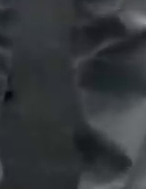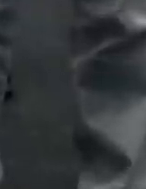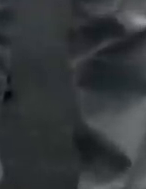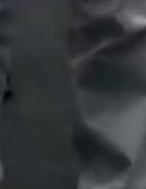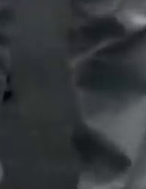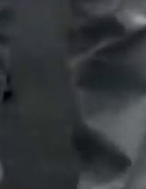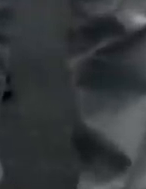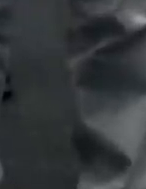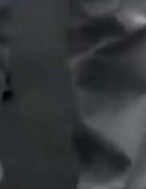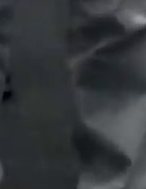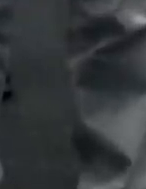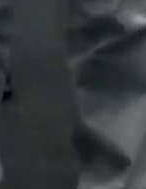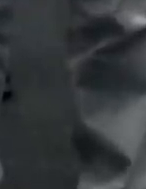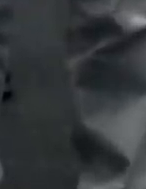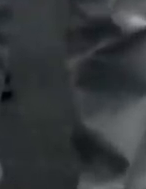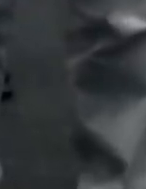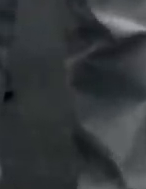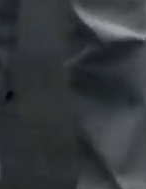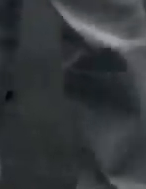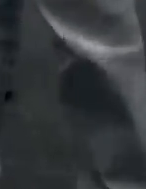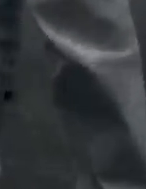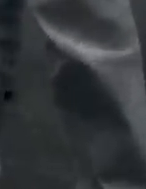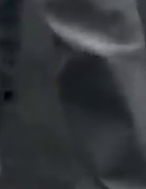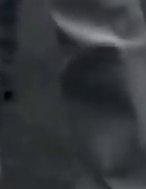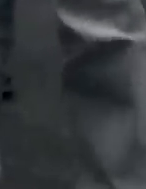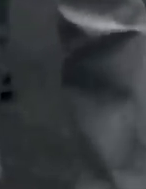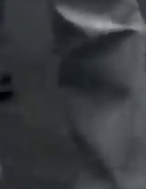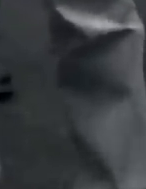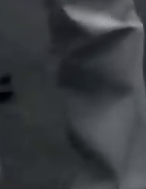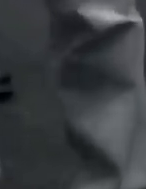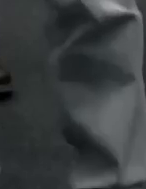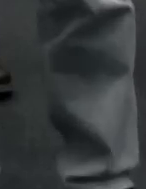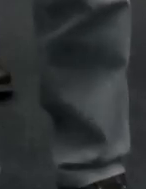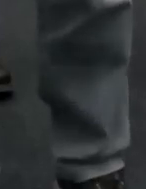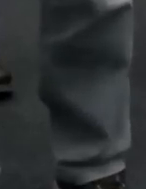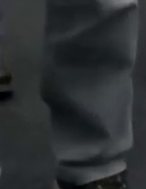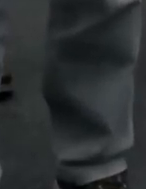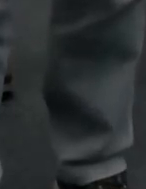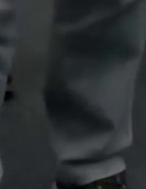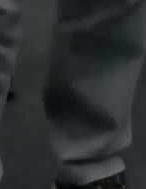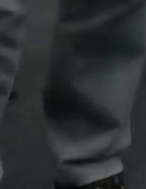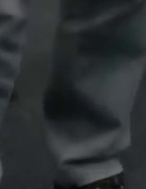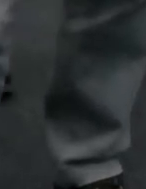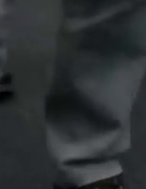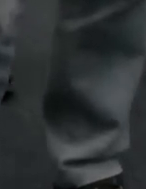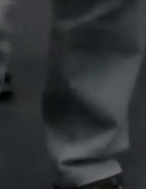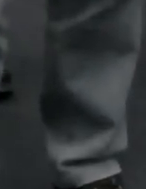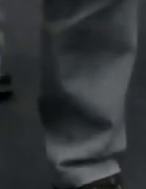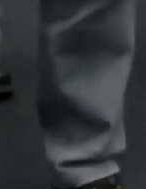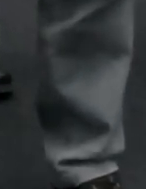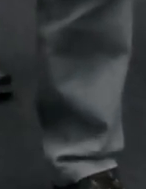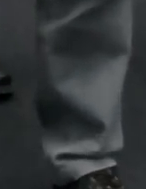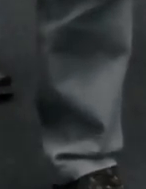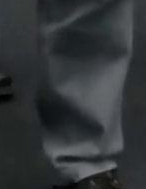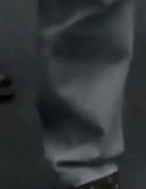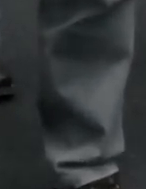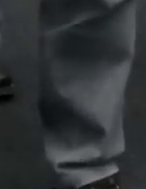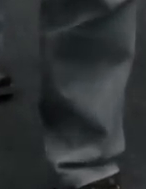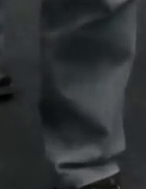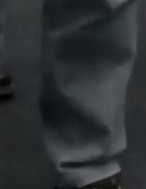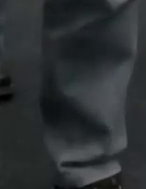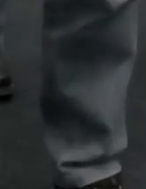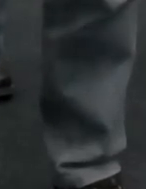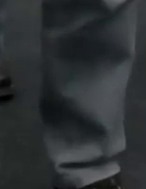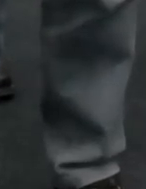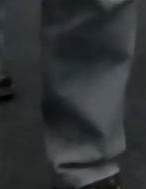tá em janeiro toda a política pública que foi debatida a luta pela gente